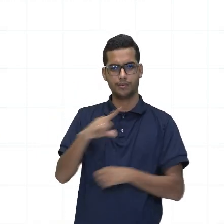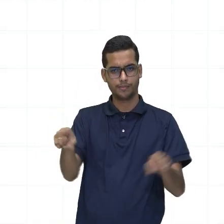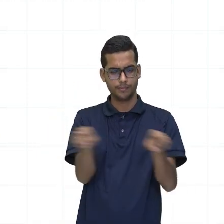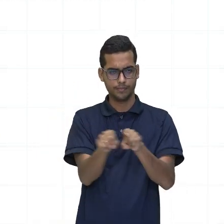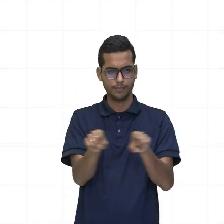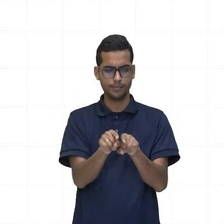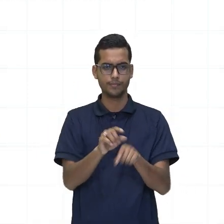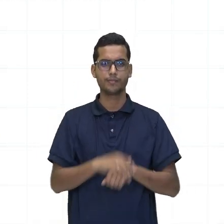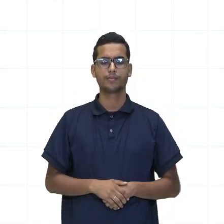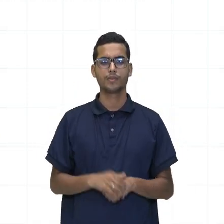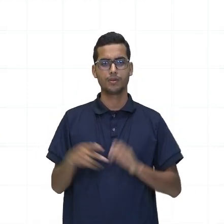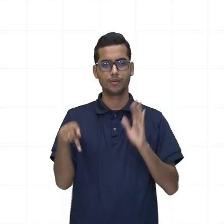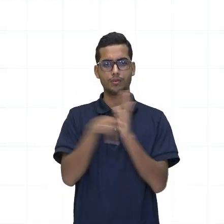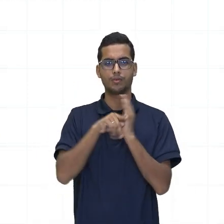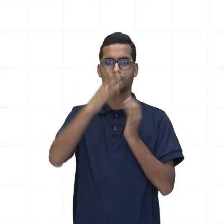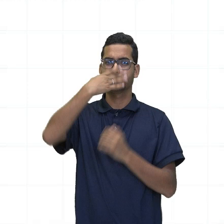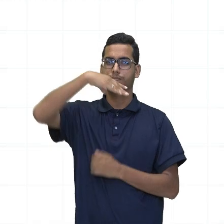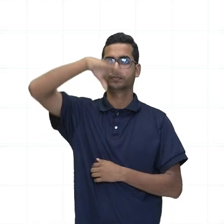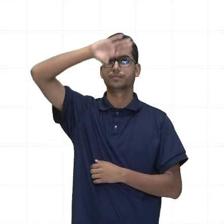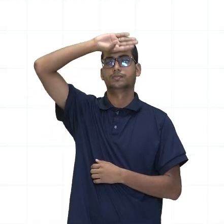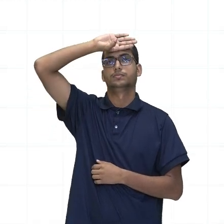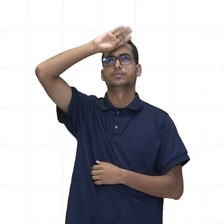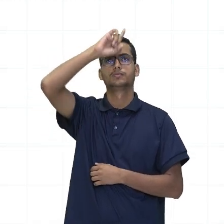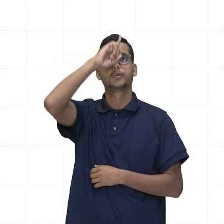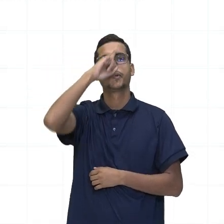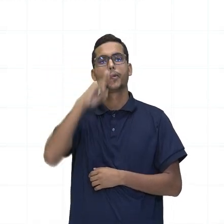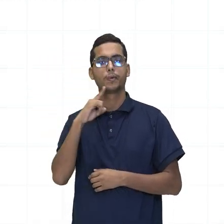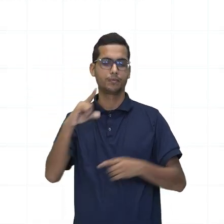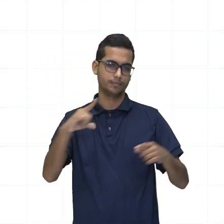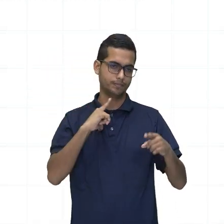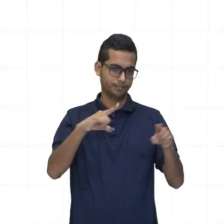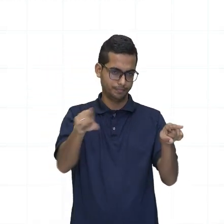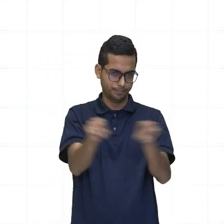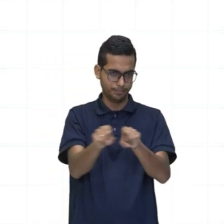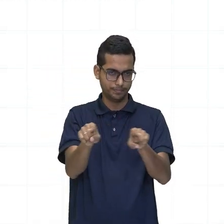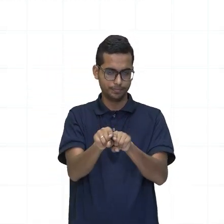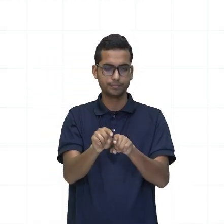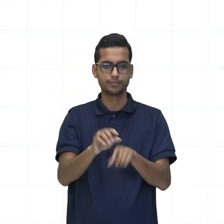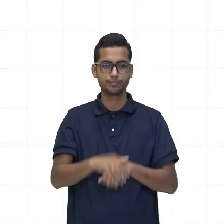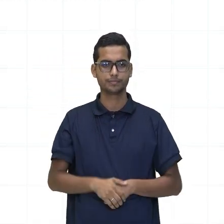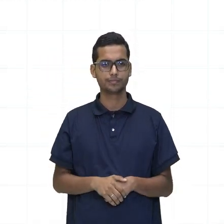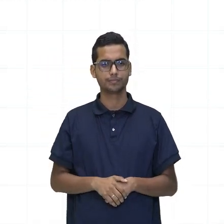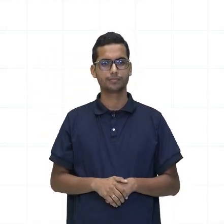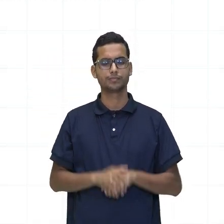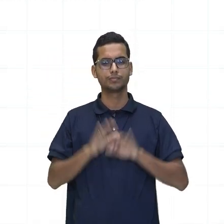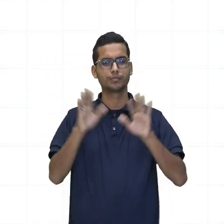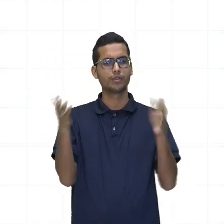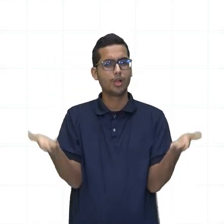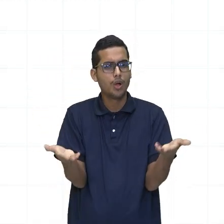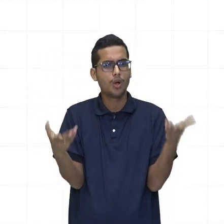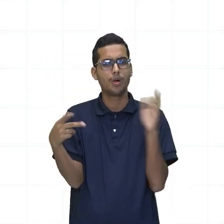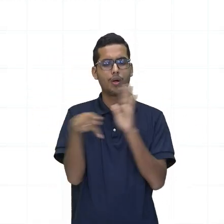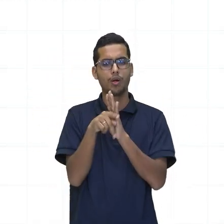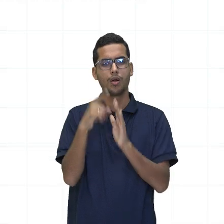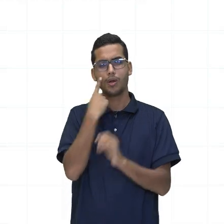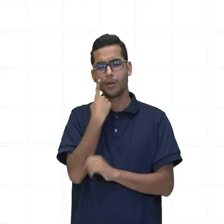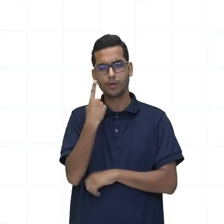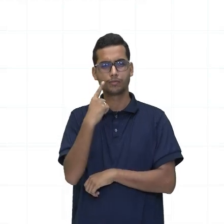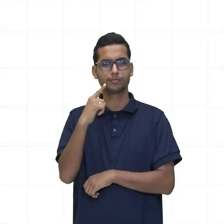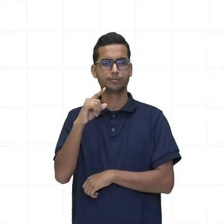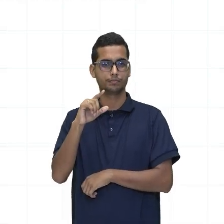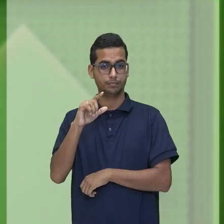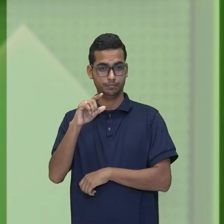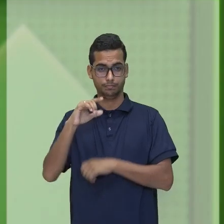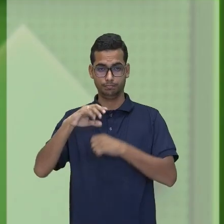uma vacina, mas a zika e a chikungunya não tem vacina ainda. Então, a melhor forma de prevenir é